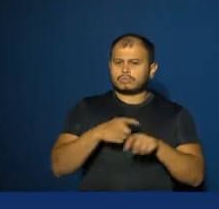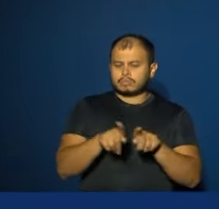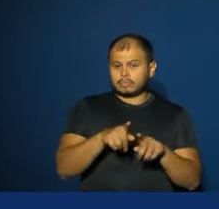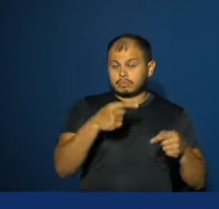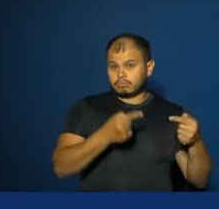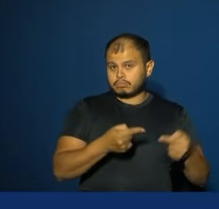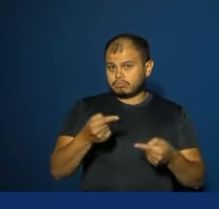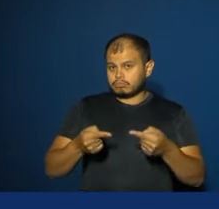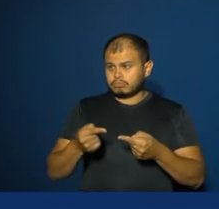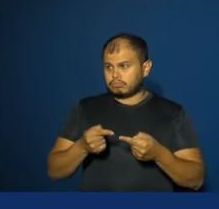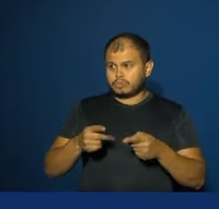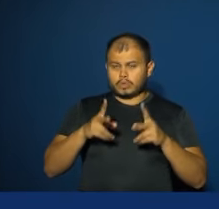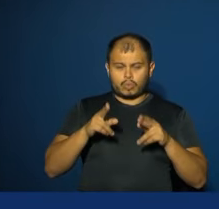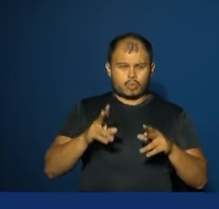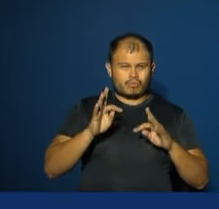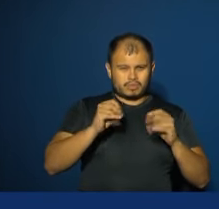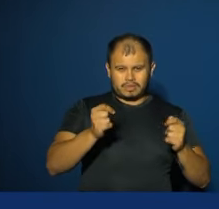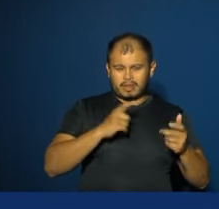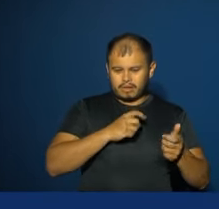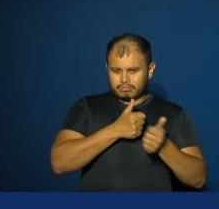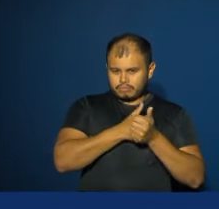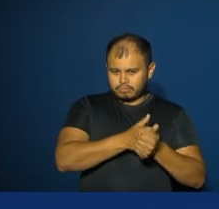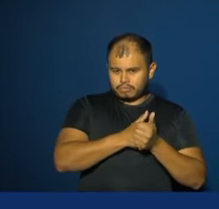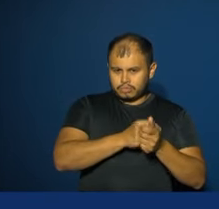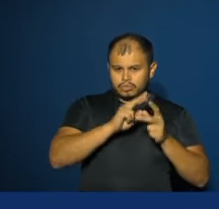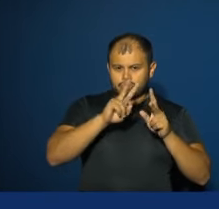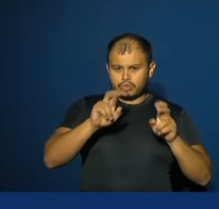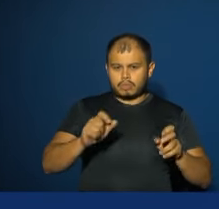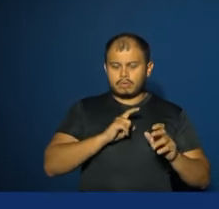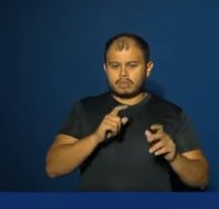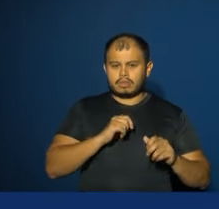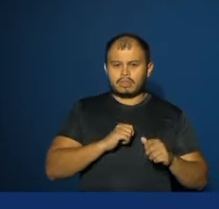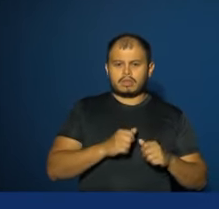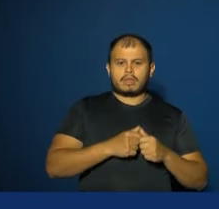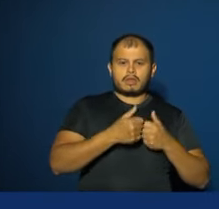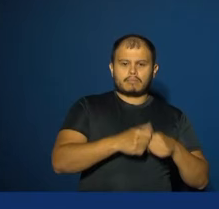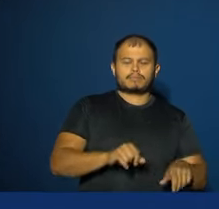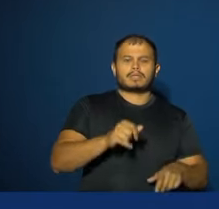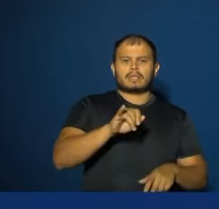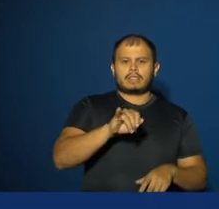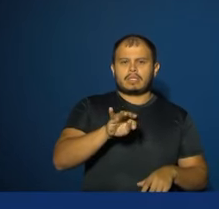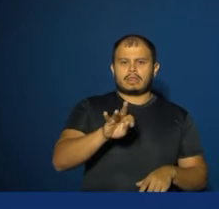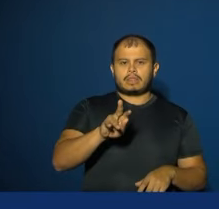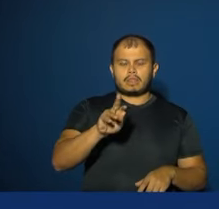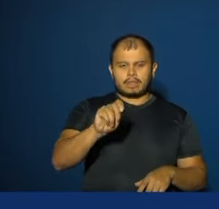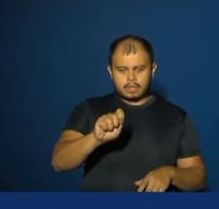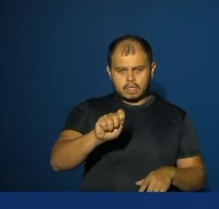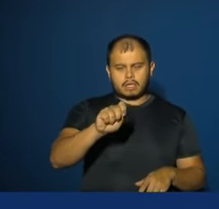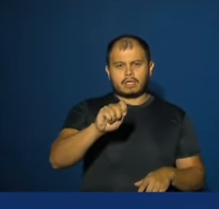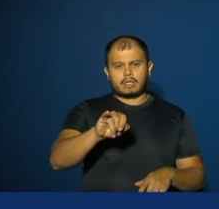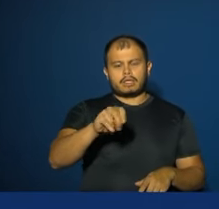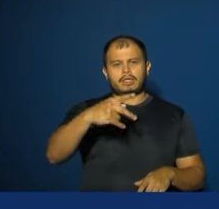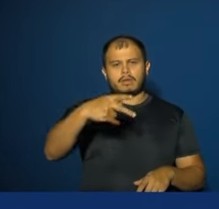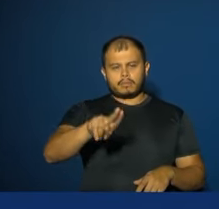todos estão acompanhando, as discussões sobre a fixação da tarifa de Itaipu. Então, eu acho que esse é o